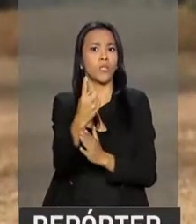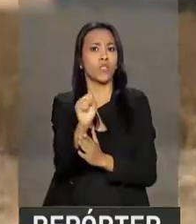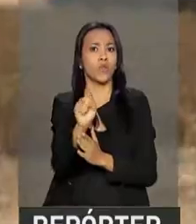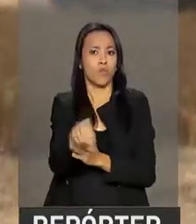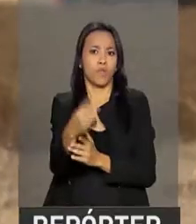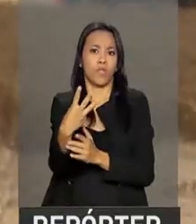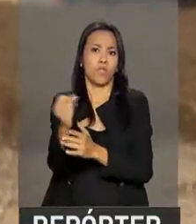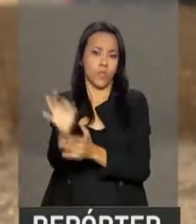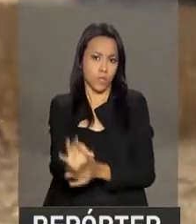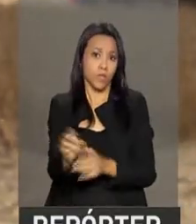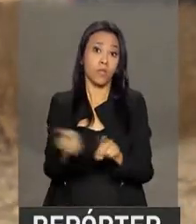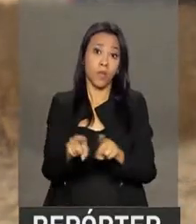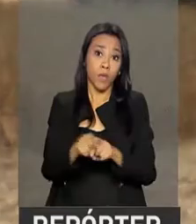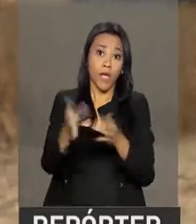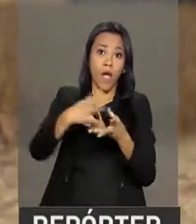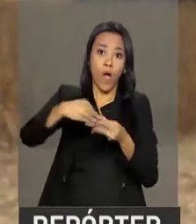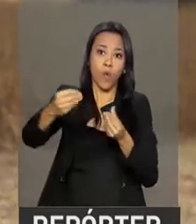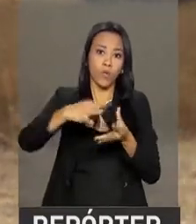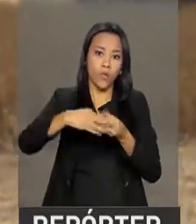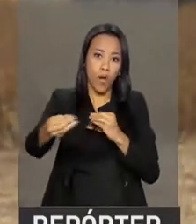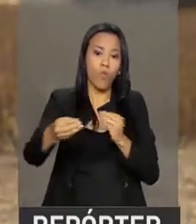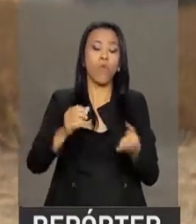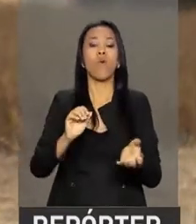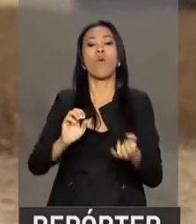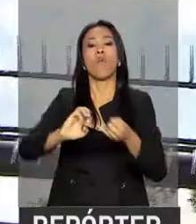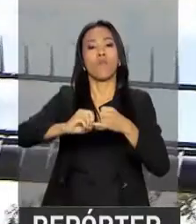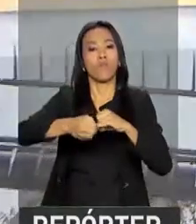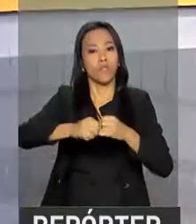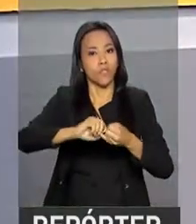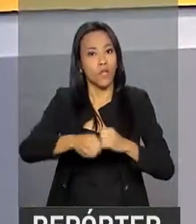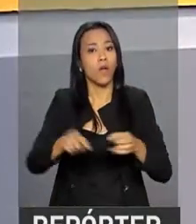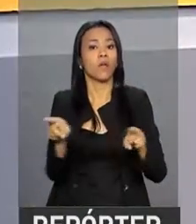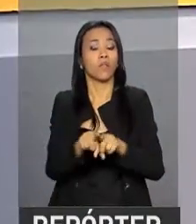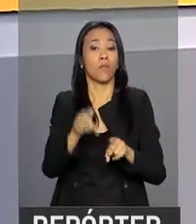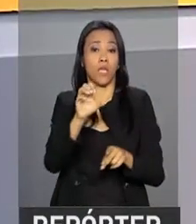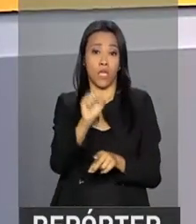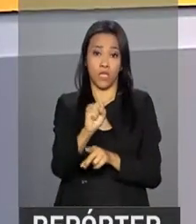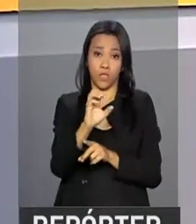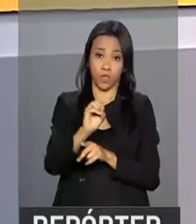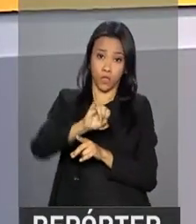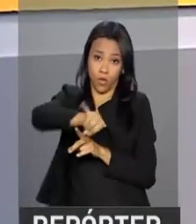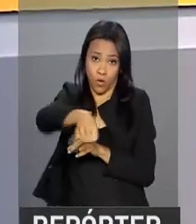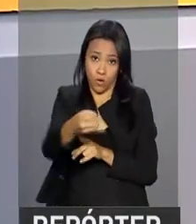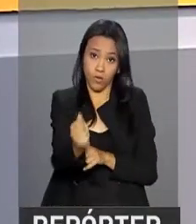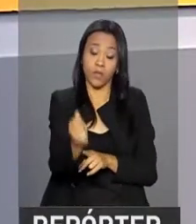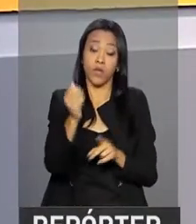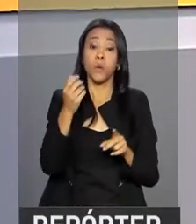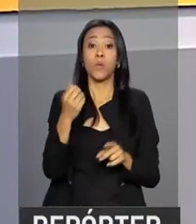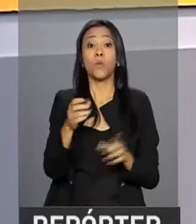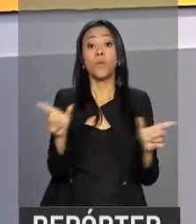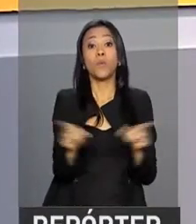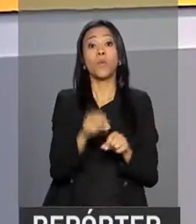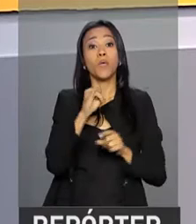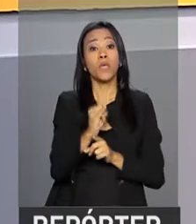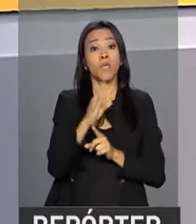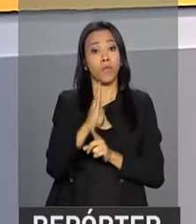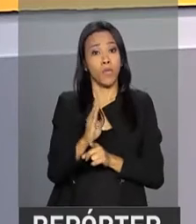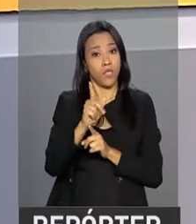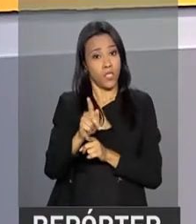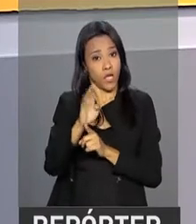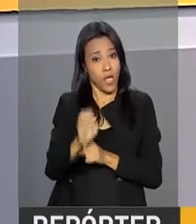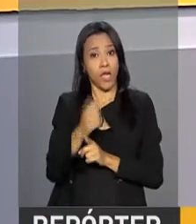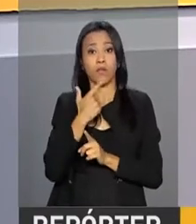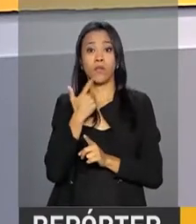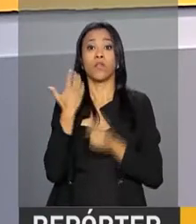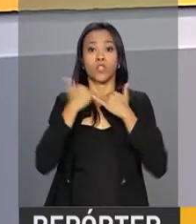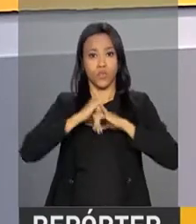Houve melhora também para o algodão, o feijão e a soja. E o IBGE também divulgou a estimativa de agosto para a safra